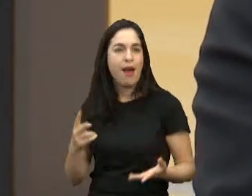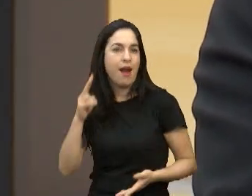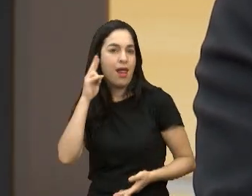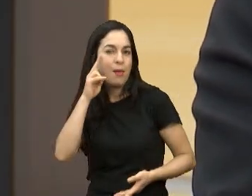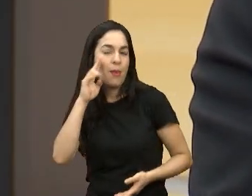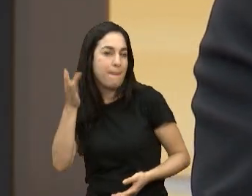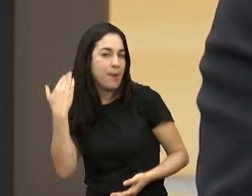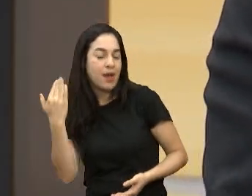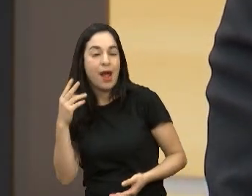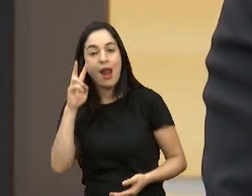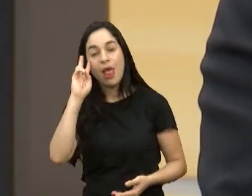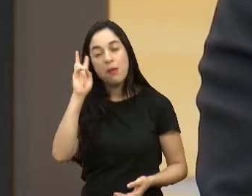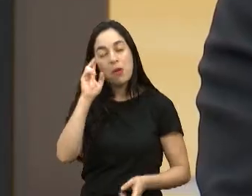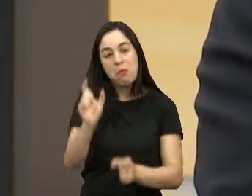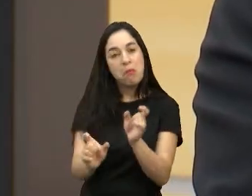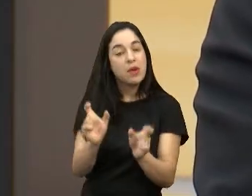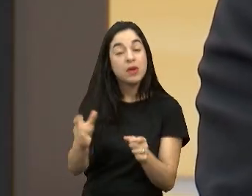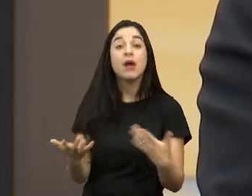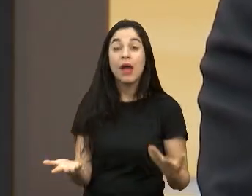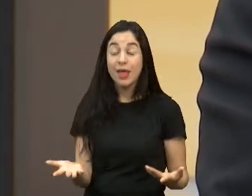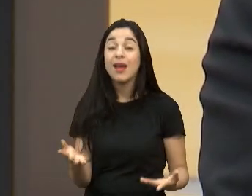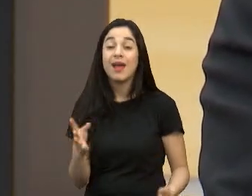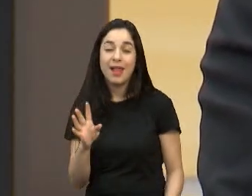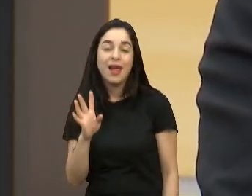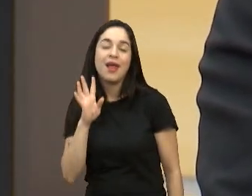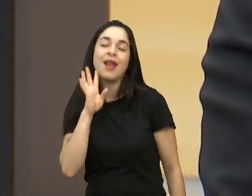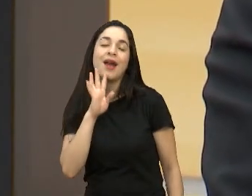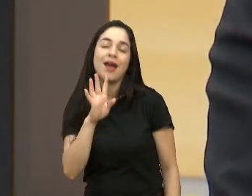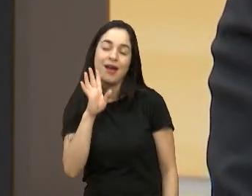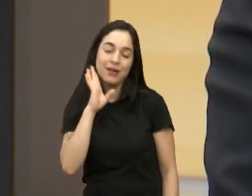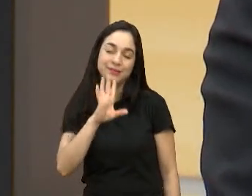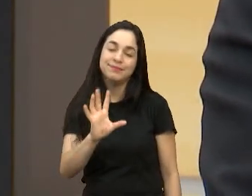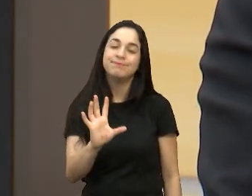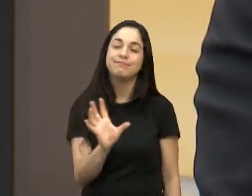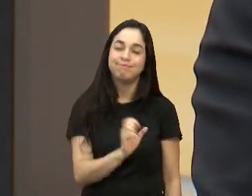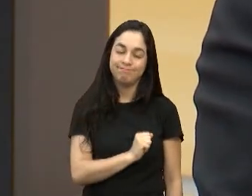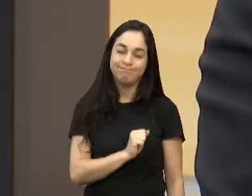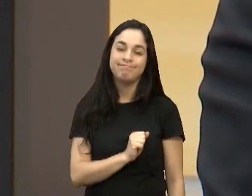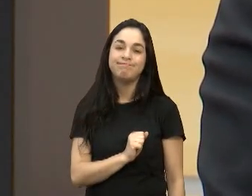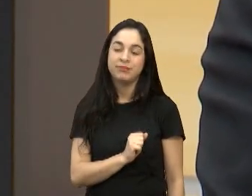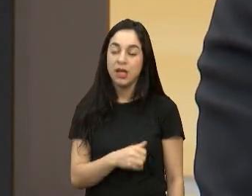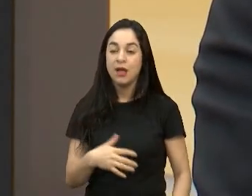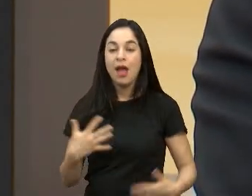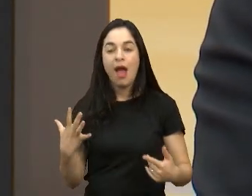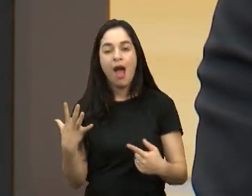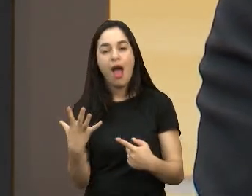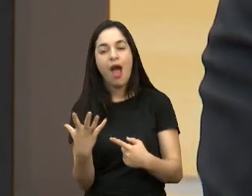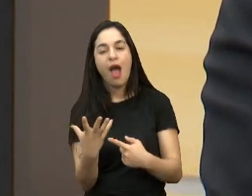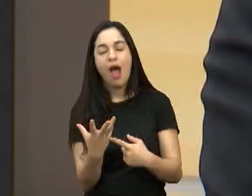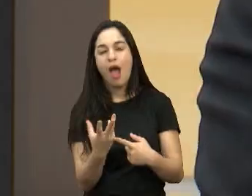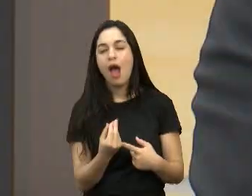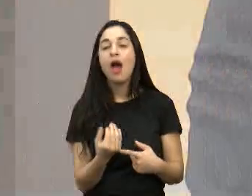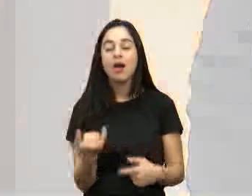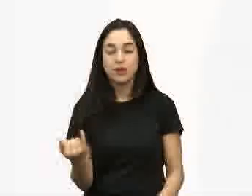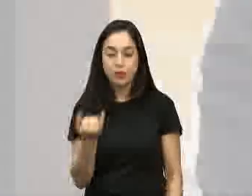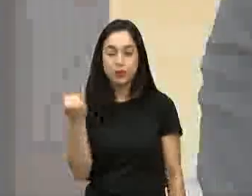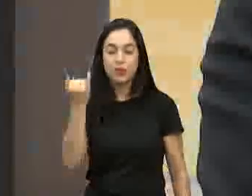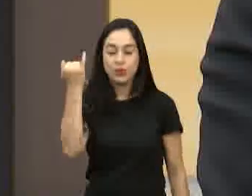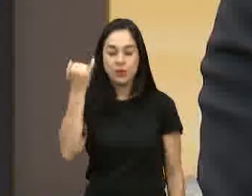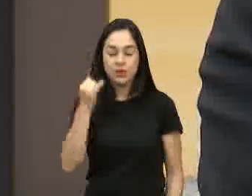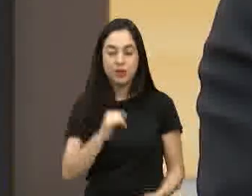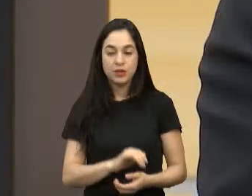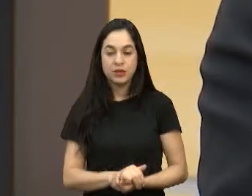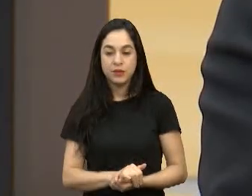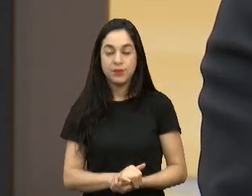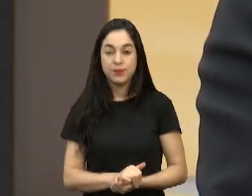do passado, pessoas. Isso é gratificante bastante pra gente, né? A arte em si, ela é importante na vida da gente. A